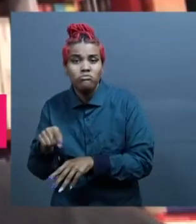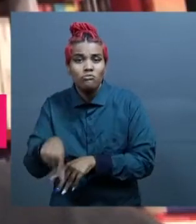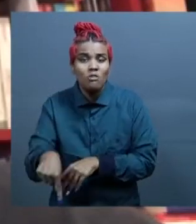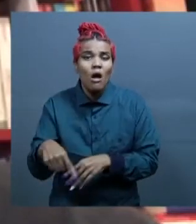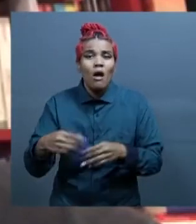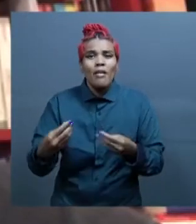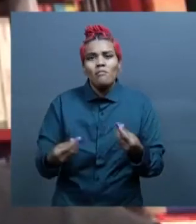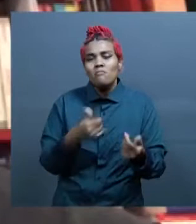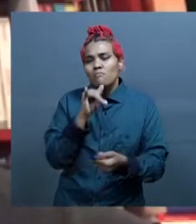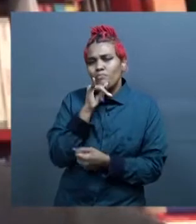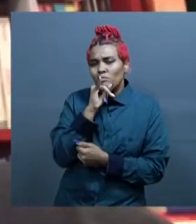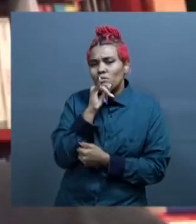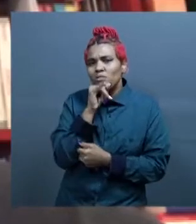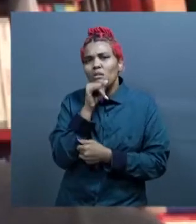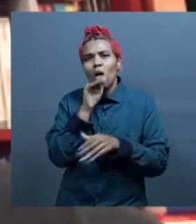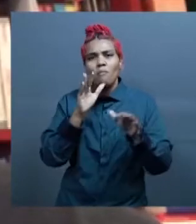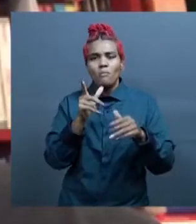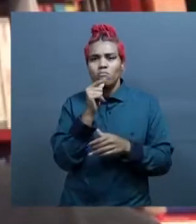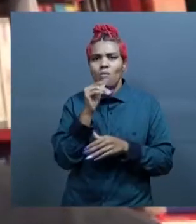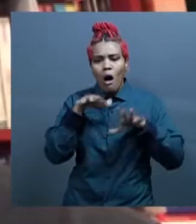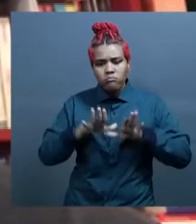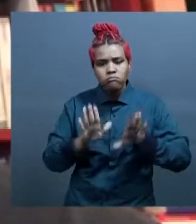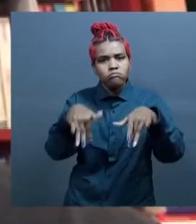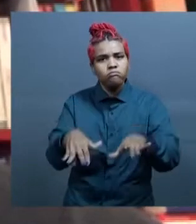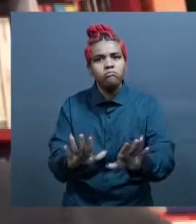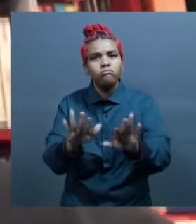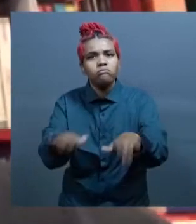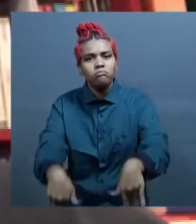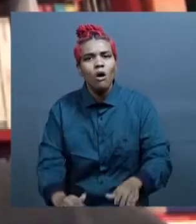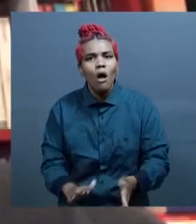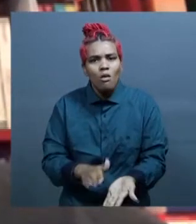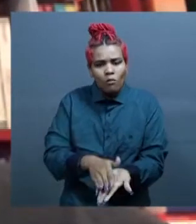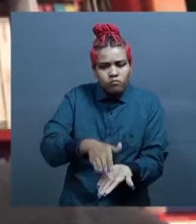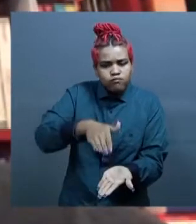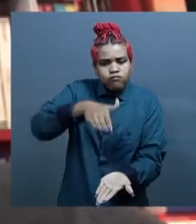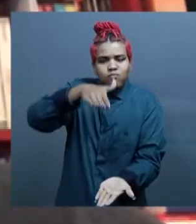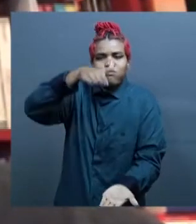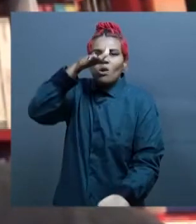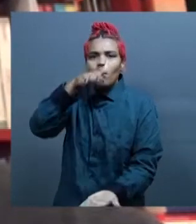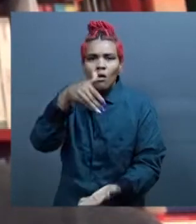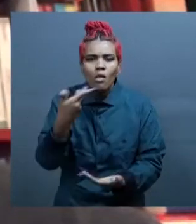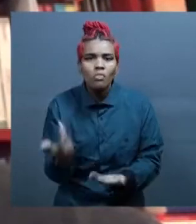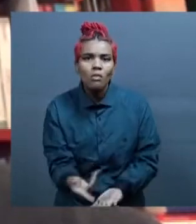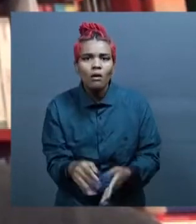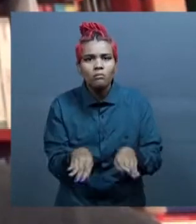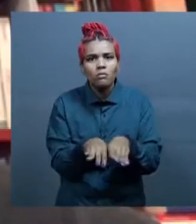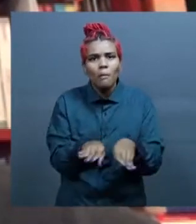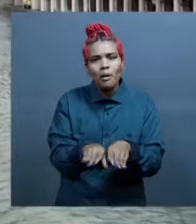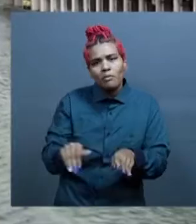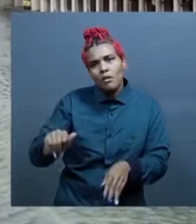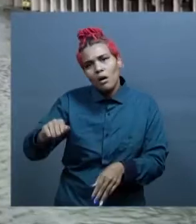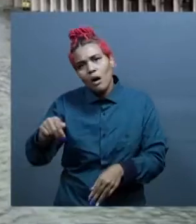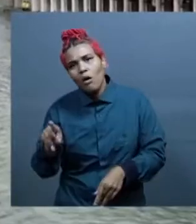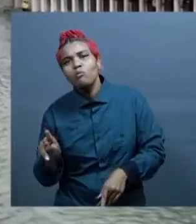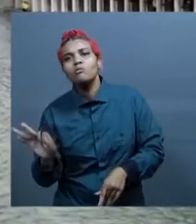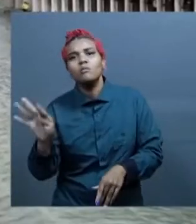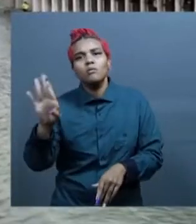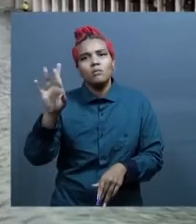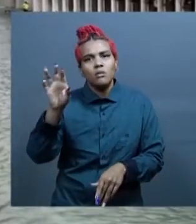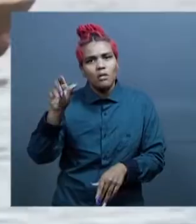maré alta em veneza e os incêndios na austrália e infelizmente não vai ficar nisso